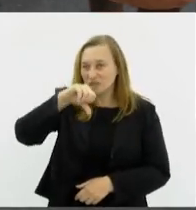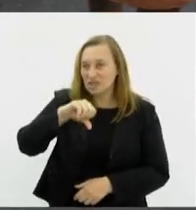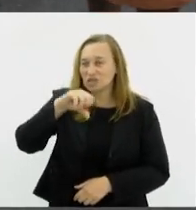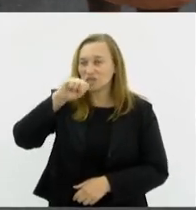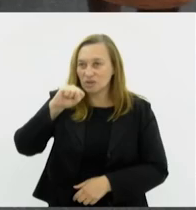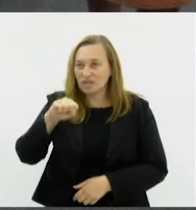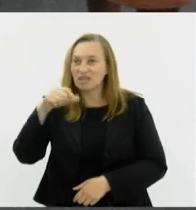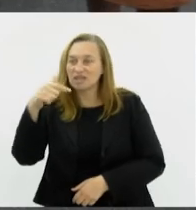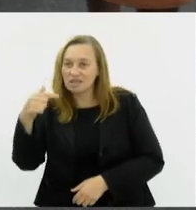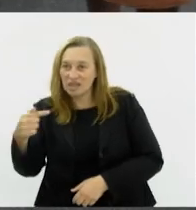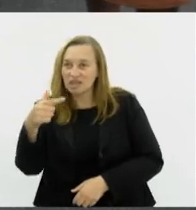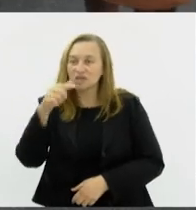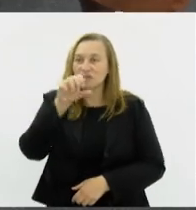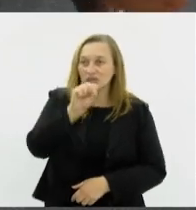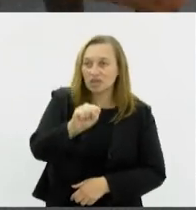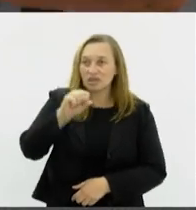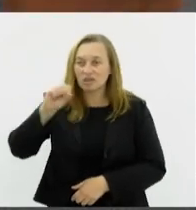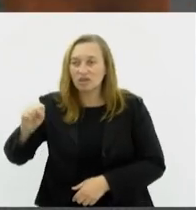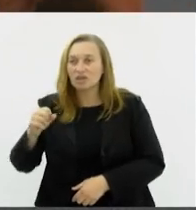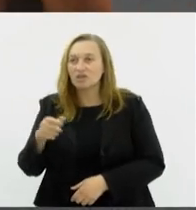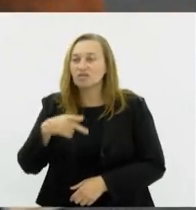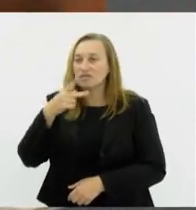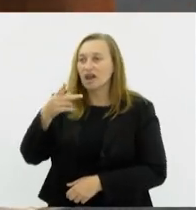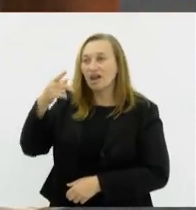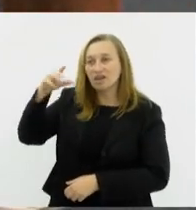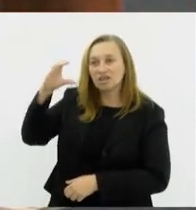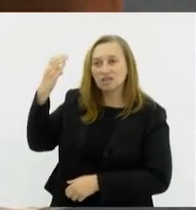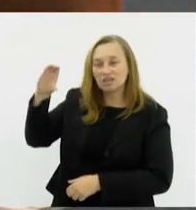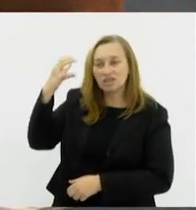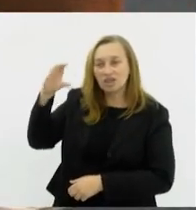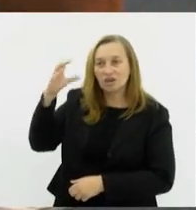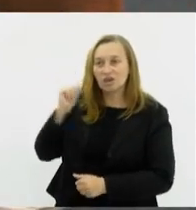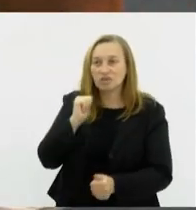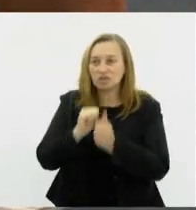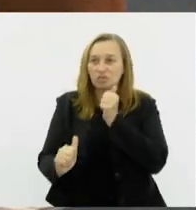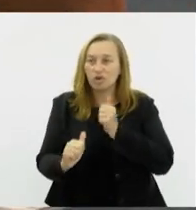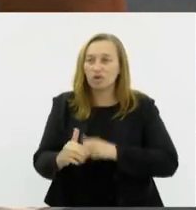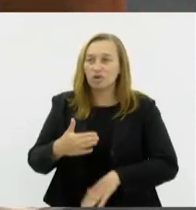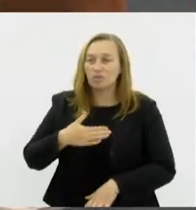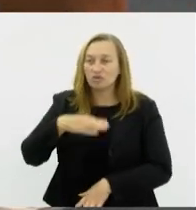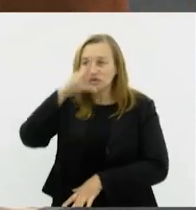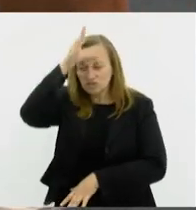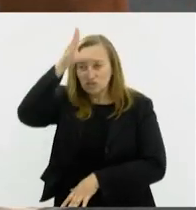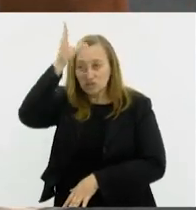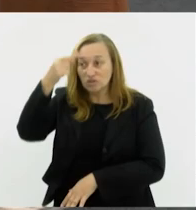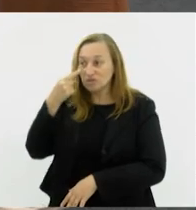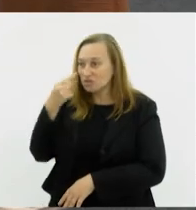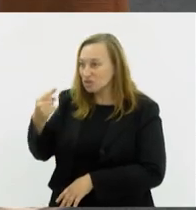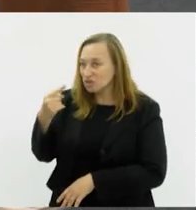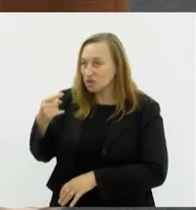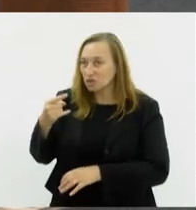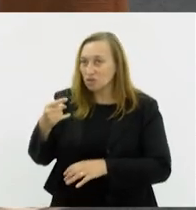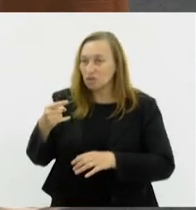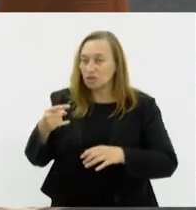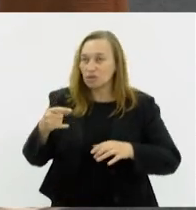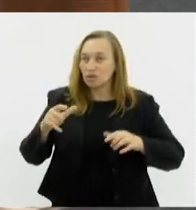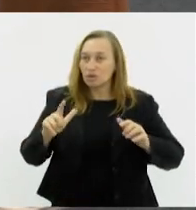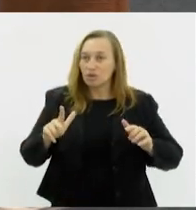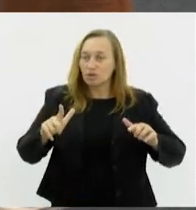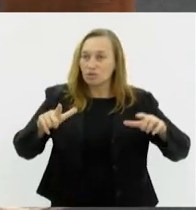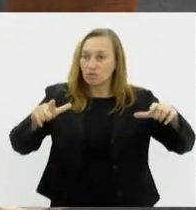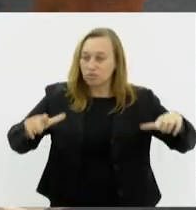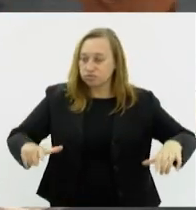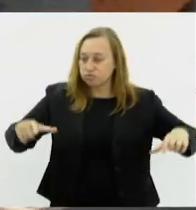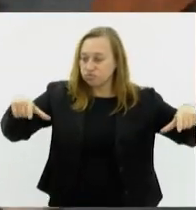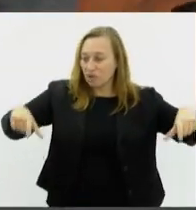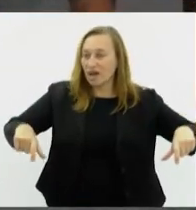assistir um futebol em Niterói. Quando chegava lá, meus tios olhavam assim aquele estádio e falavam o seguinte: olha, o